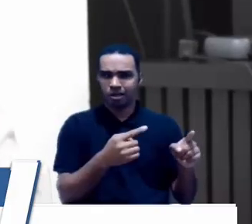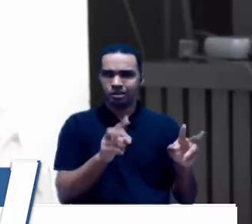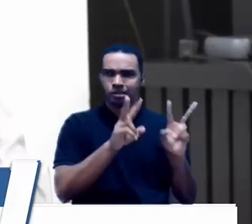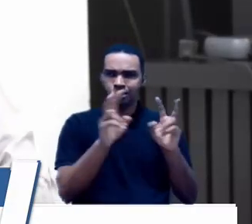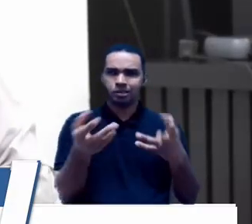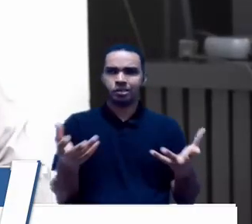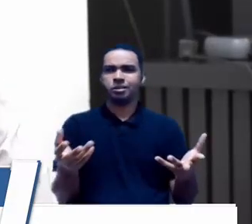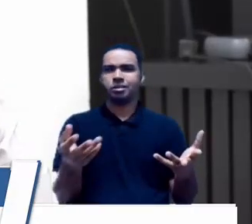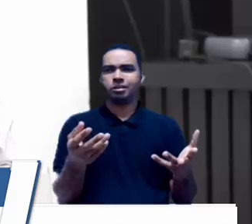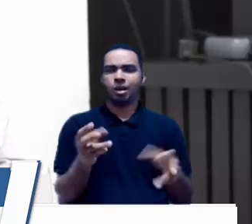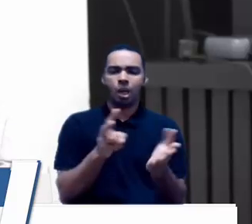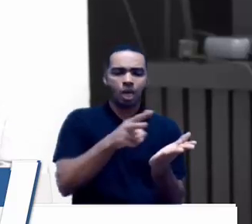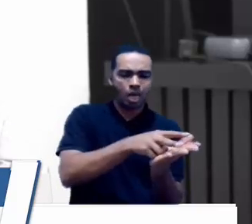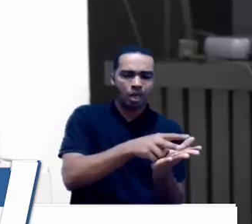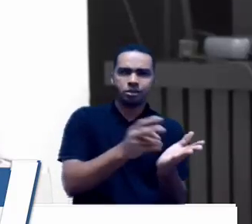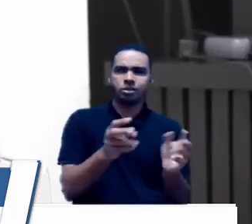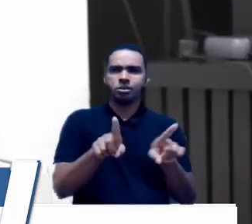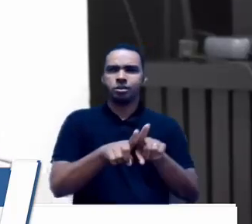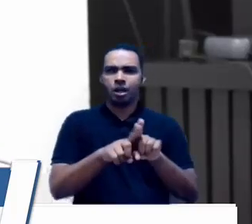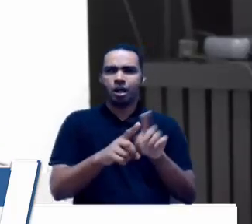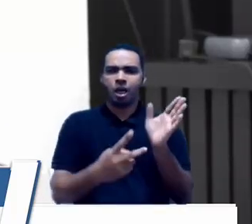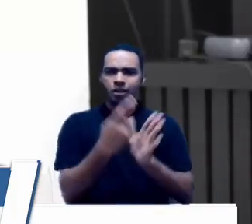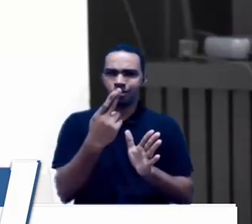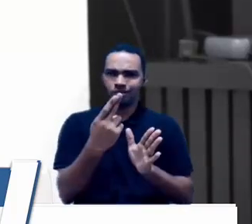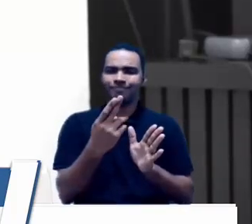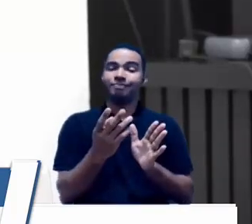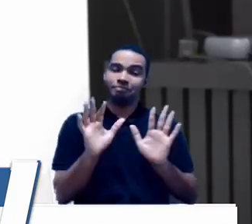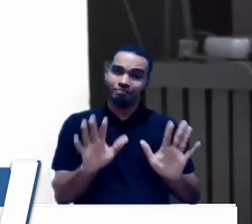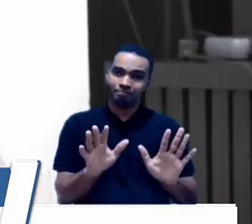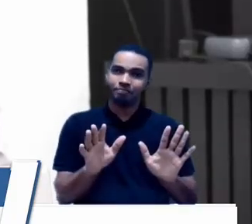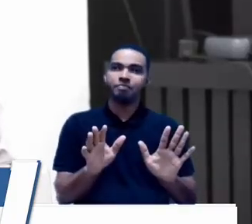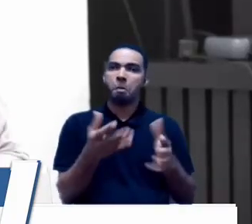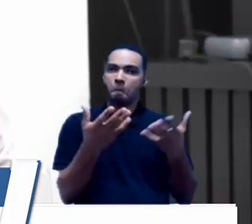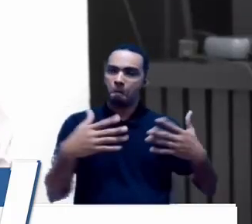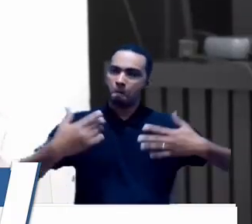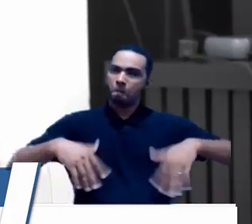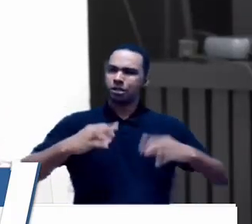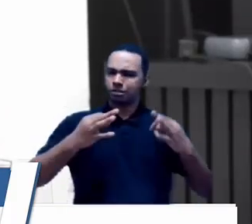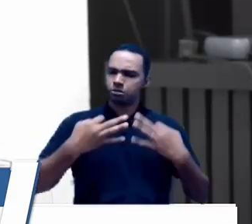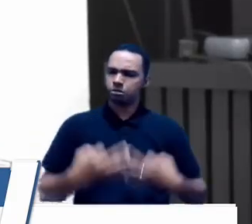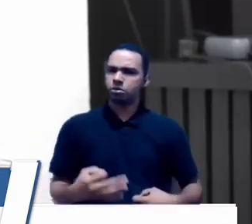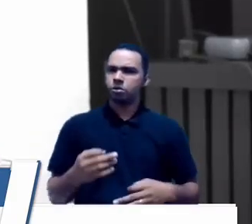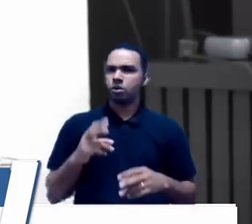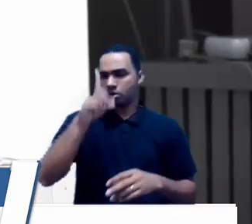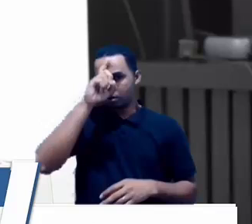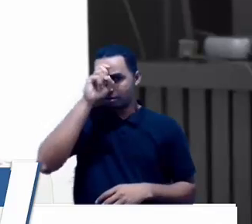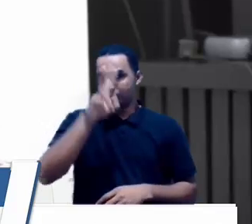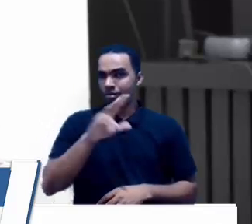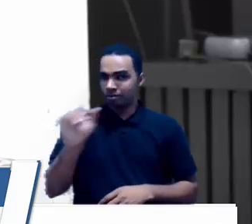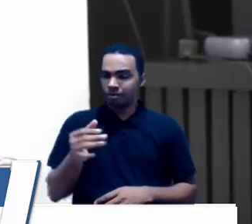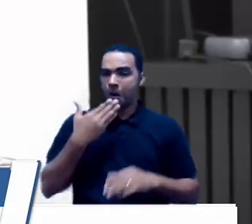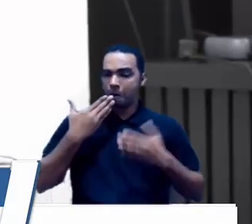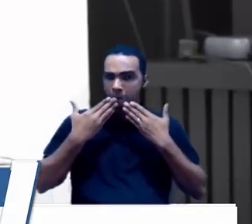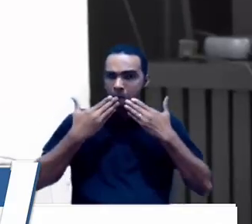cirurgia eletiva. Então, isso aí, ó, eu tenho certeza que o Hospital da Caridade vai melhorar muito a situação da vida